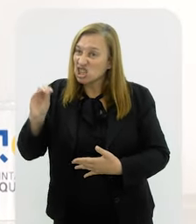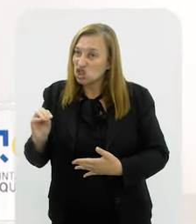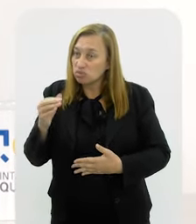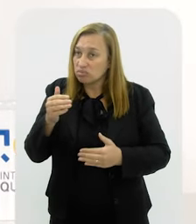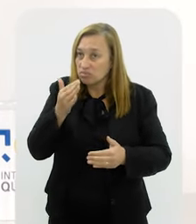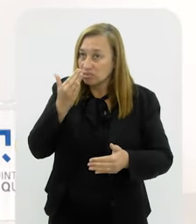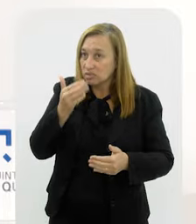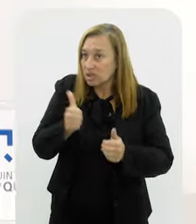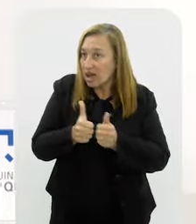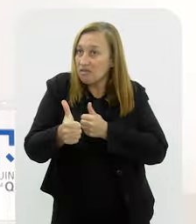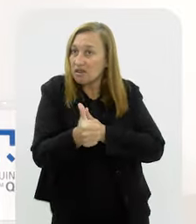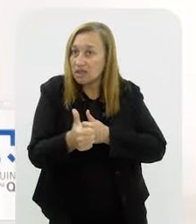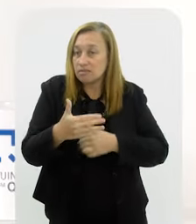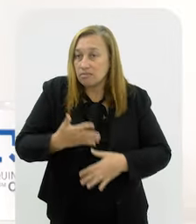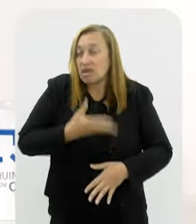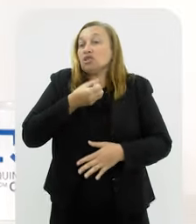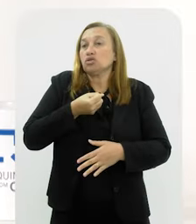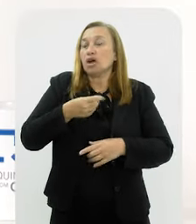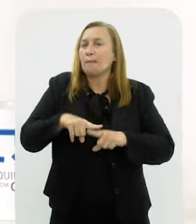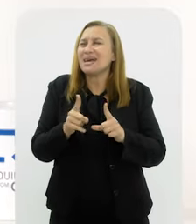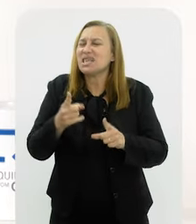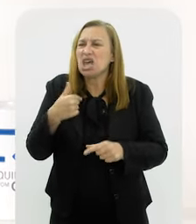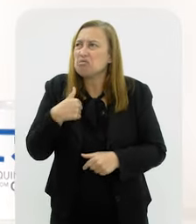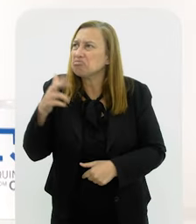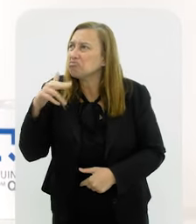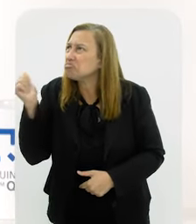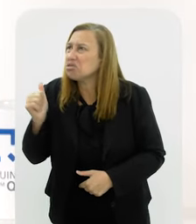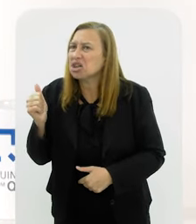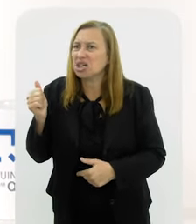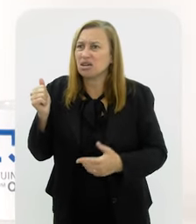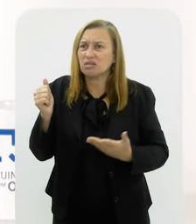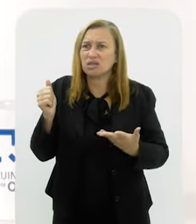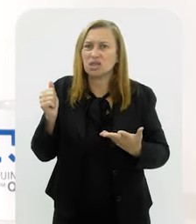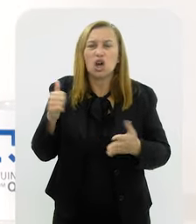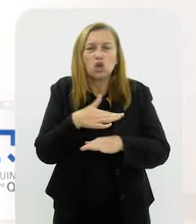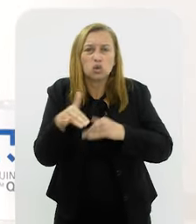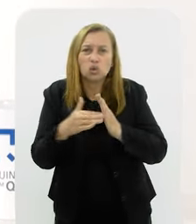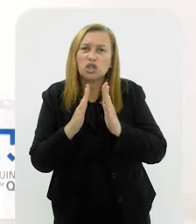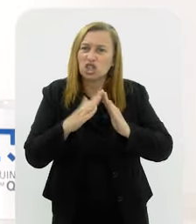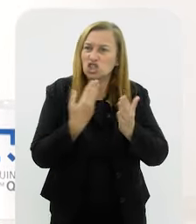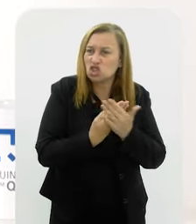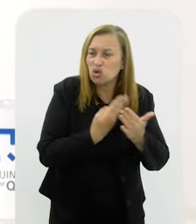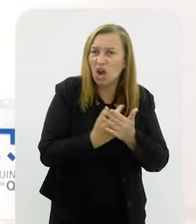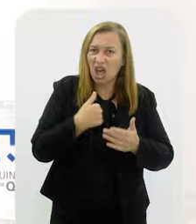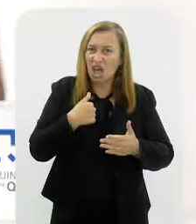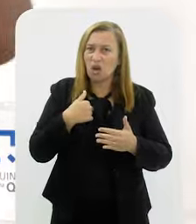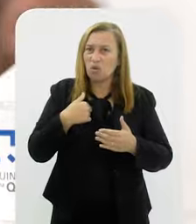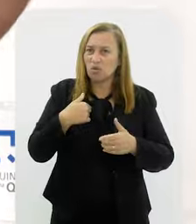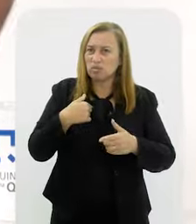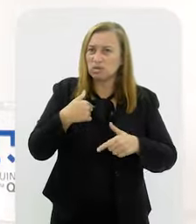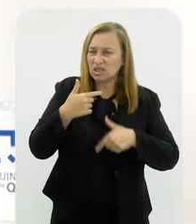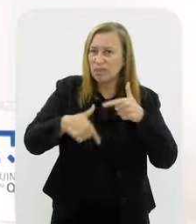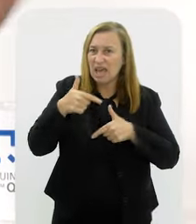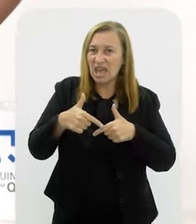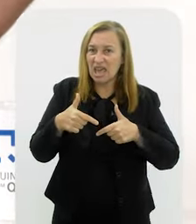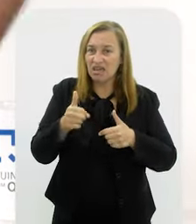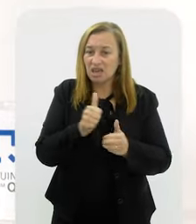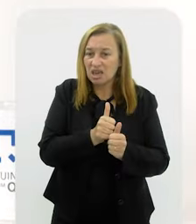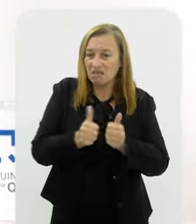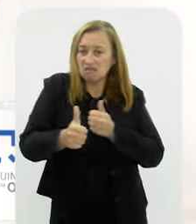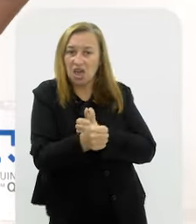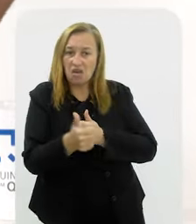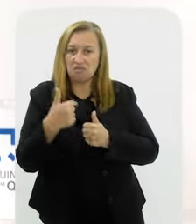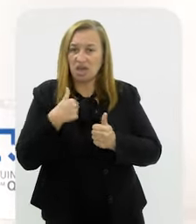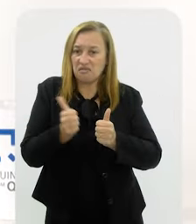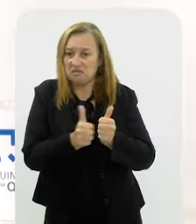sabe? Isso assusta. Mas, poxa, eu nunca fui de todas as escolas que eu trabalhei, de ficar na frente, só que eu tivesse uma